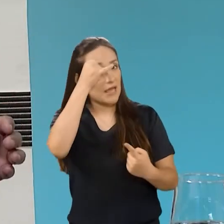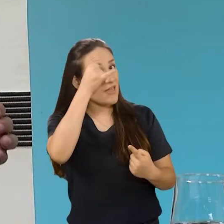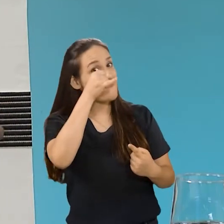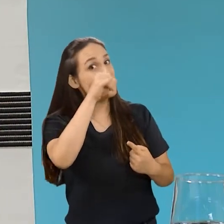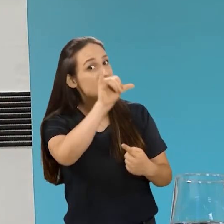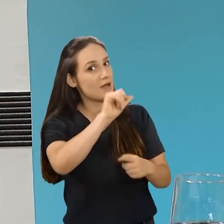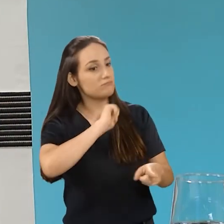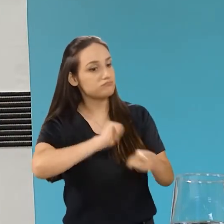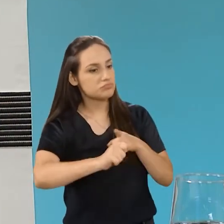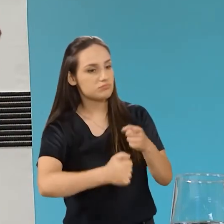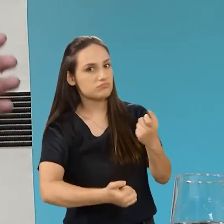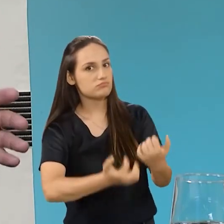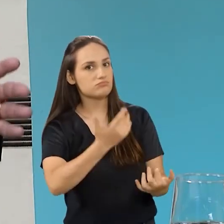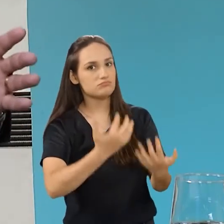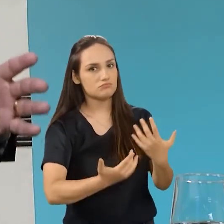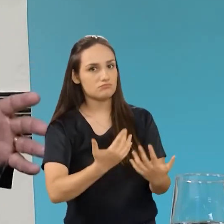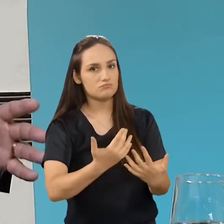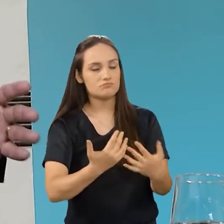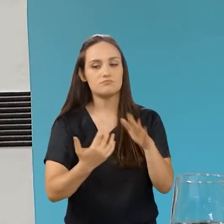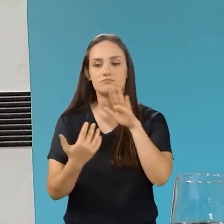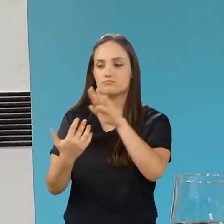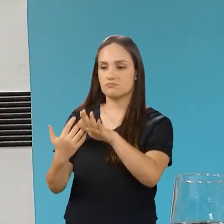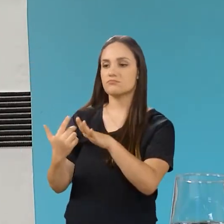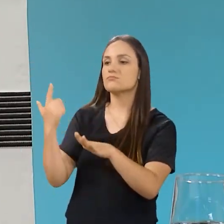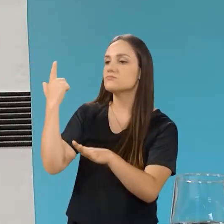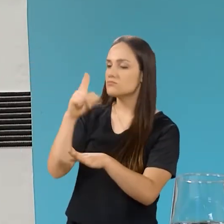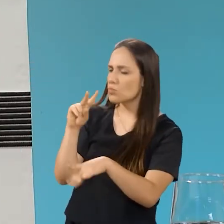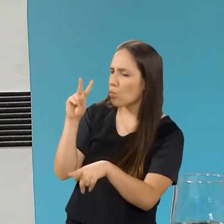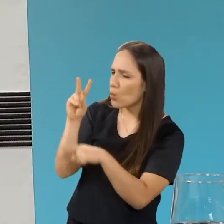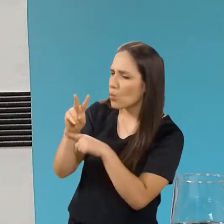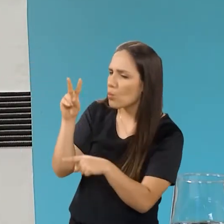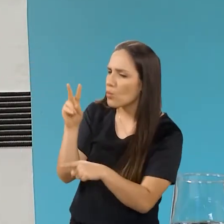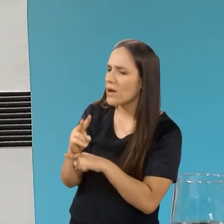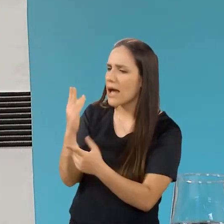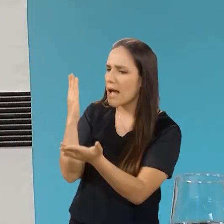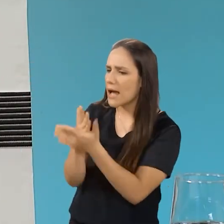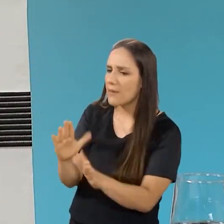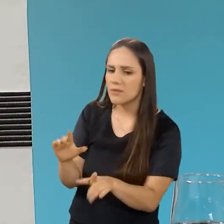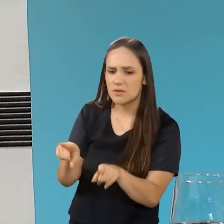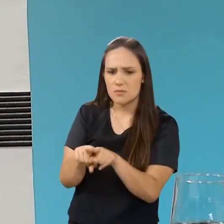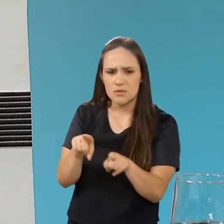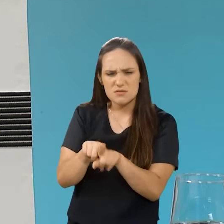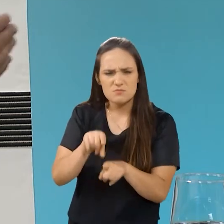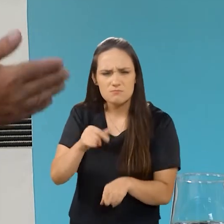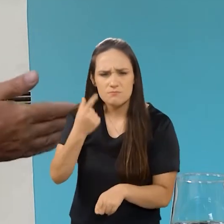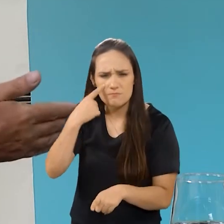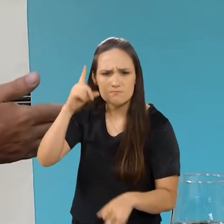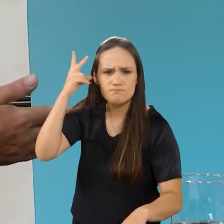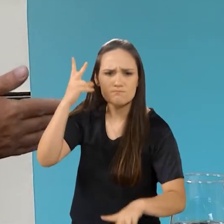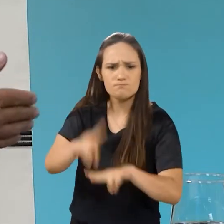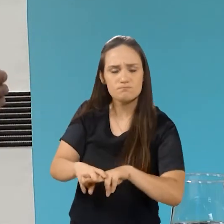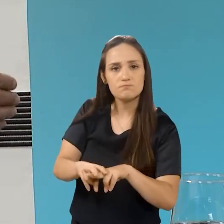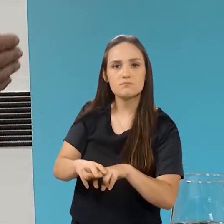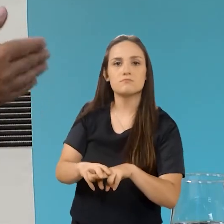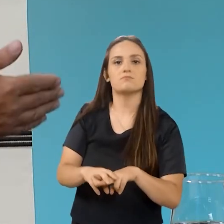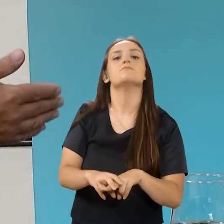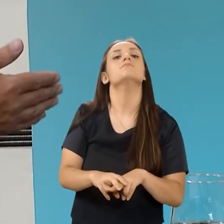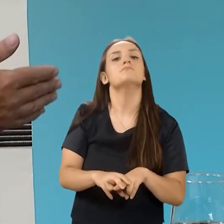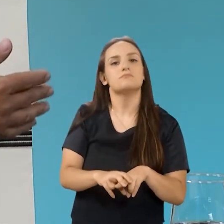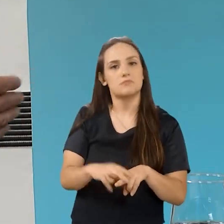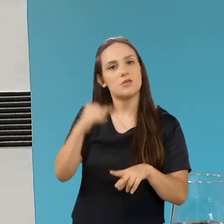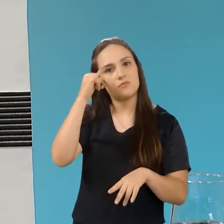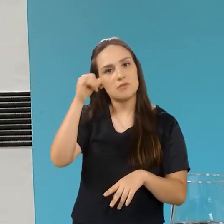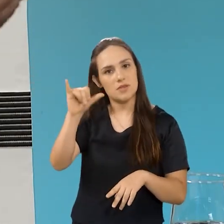prevenção, ações de combate e controle e a ação de repressão que gera prevenção para os